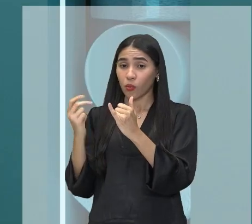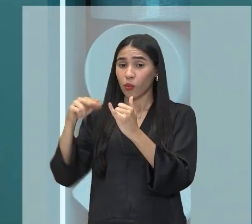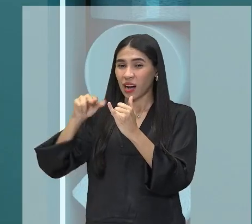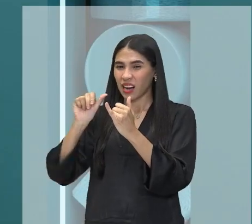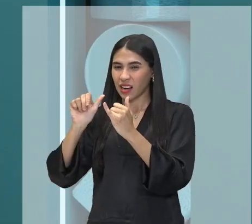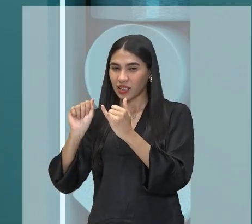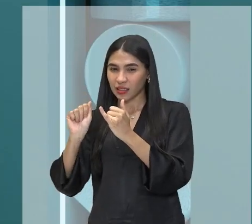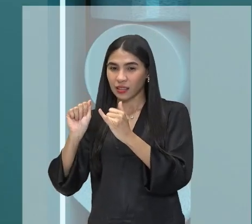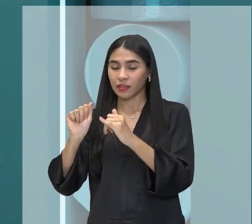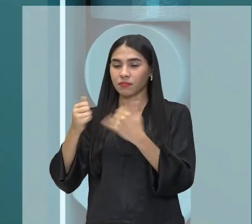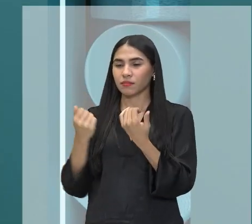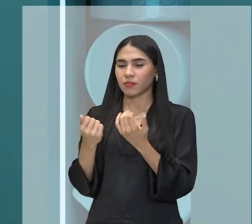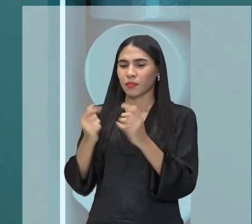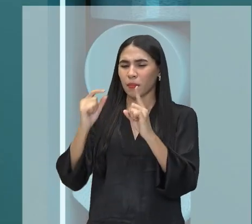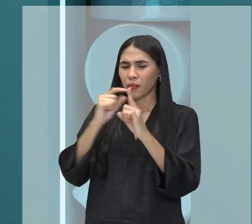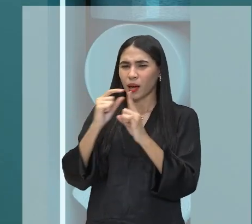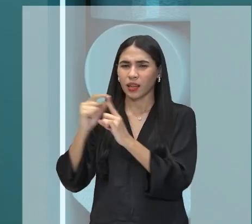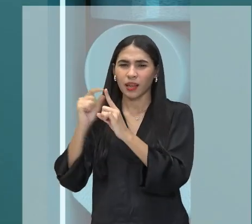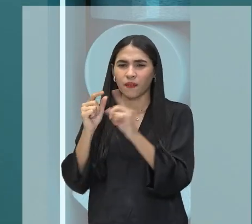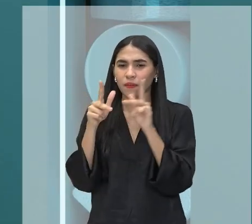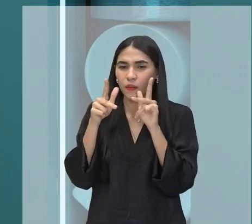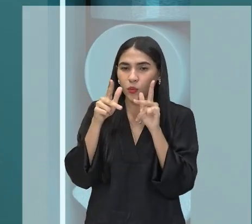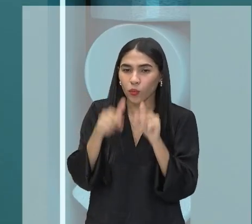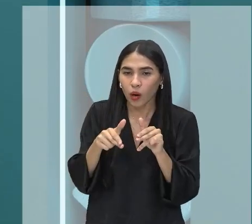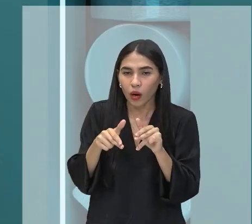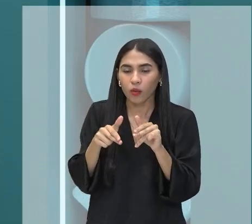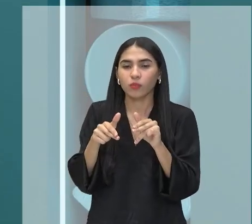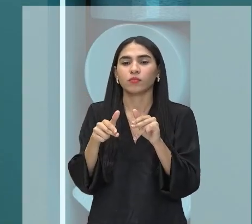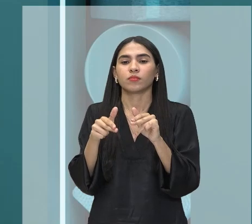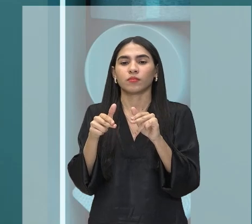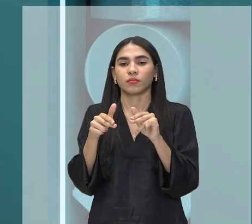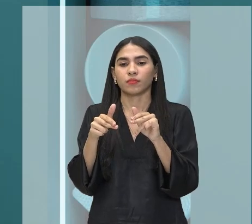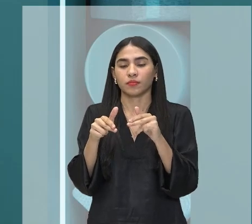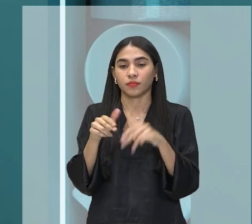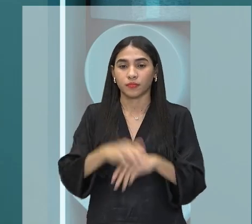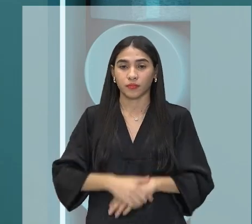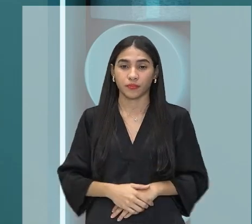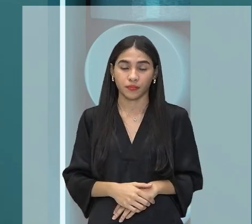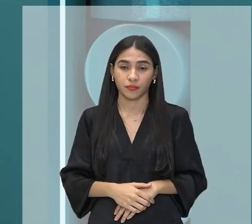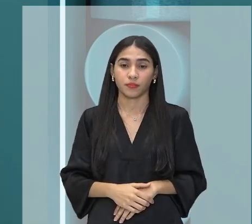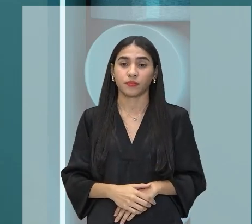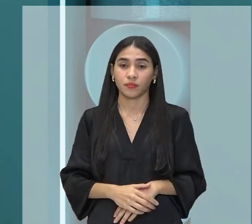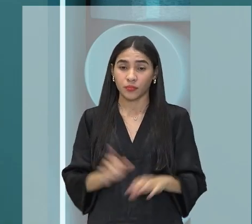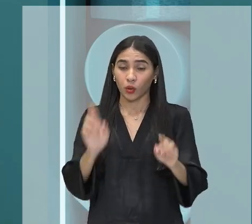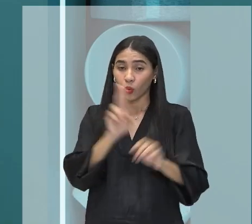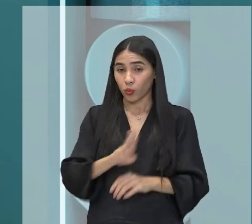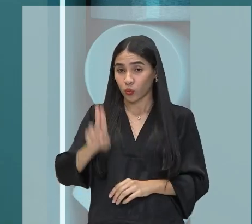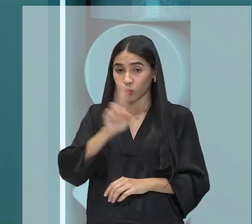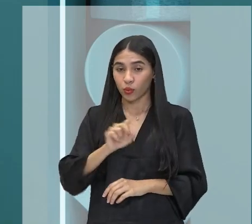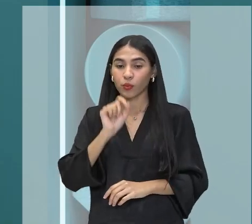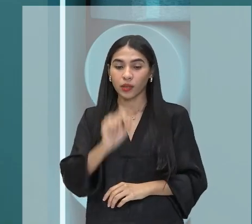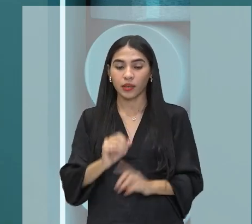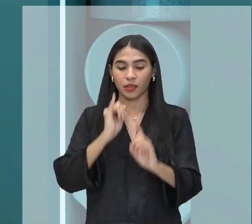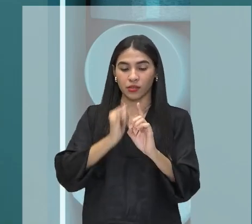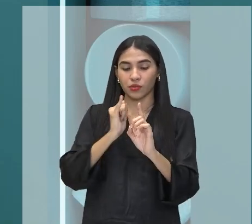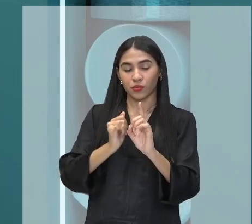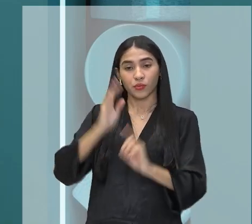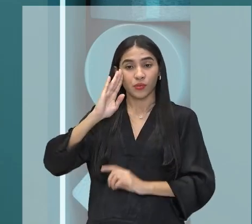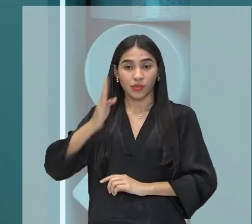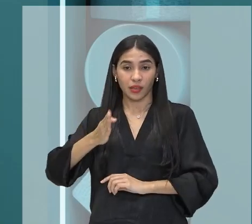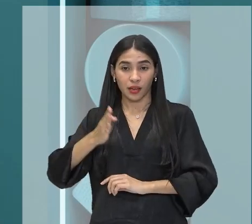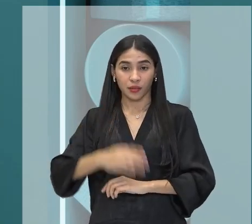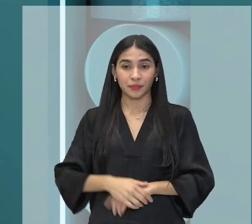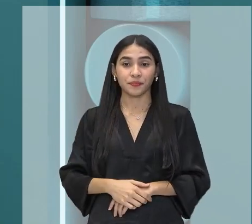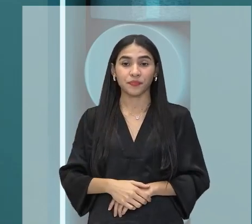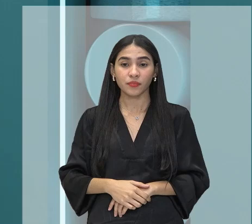falando exatamente as mesmas palavras, dizendo aquilo que ela disse, ela fez uso do discurso